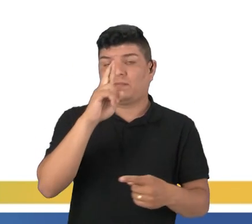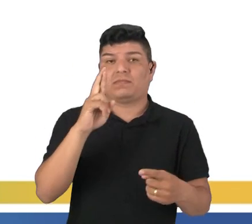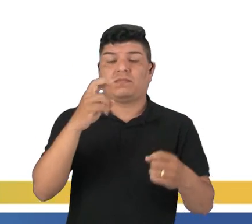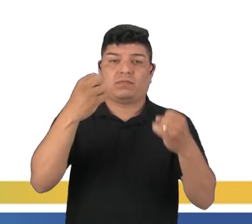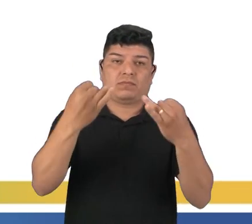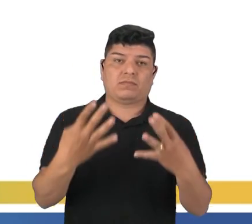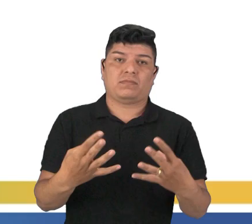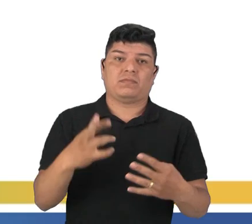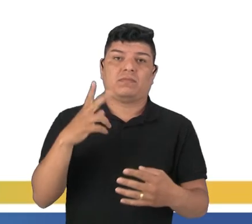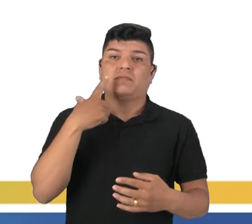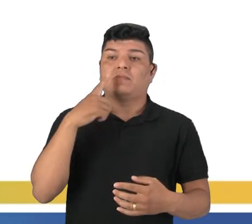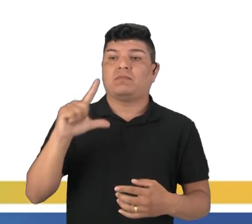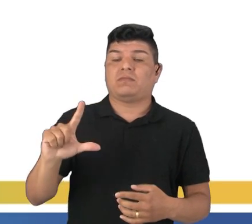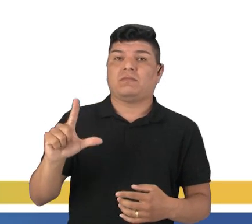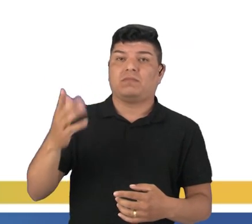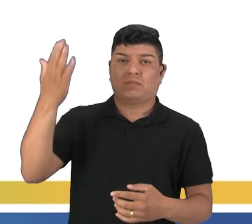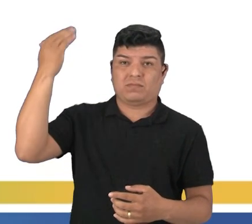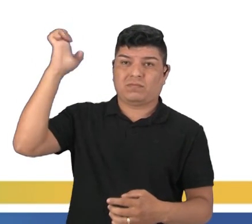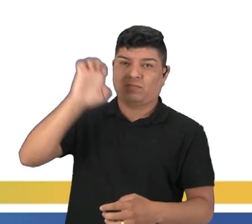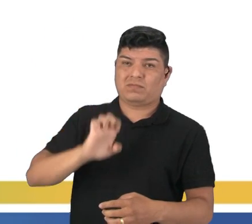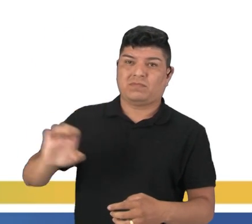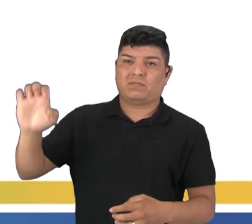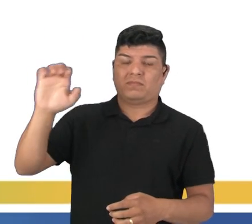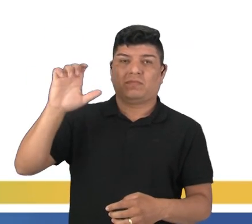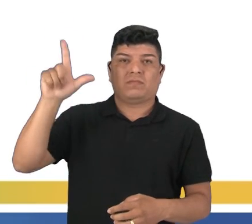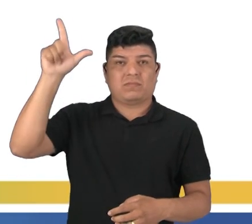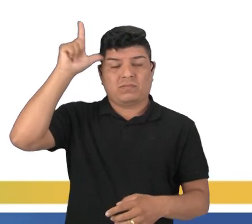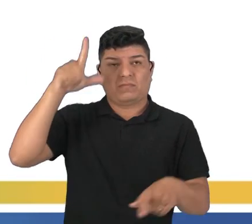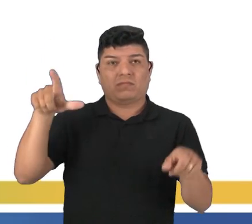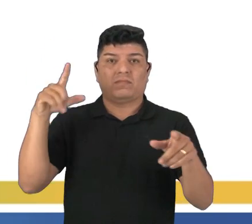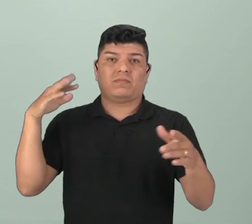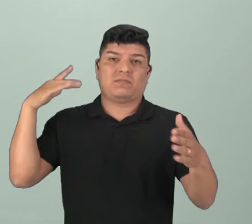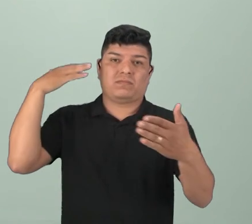falando que a língua veio lá do indo-europeu para o latim e do latim para o